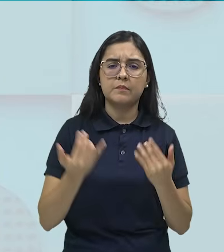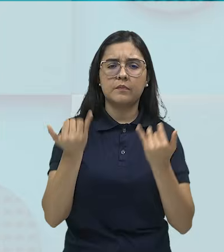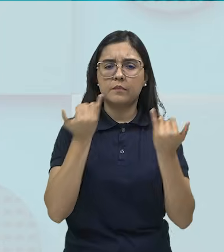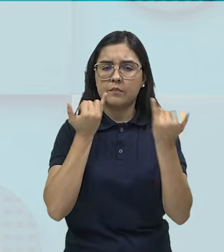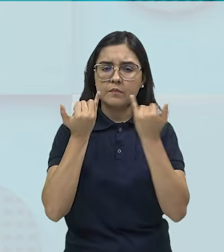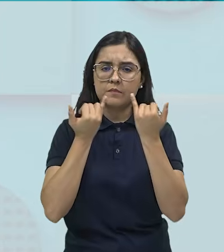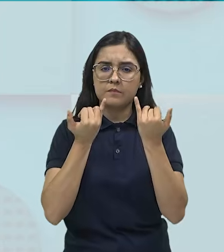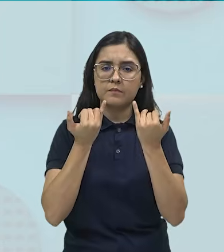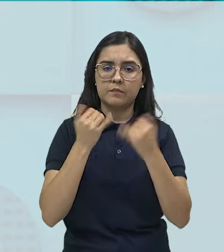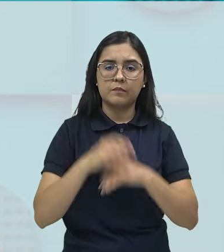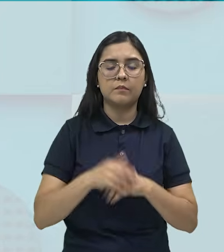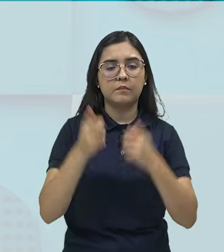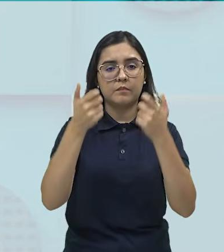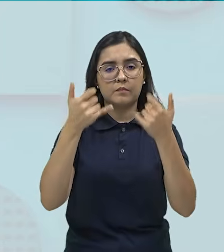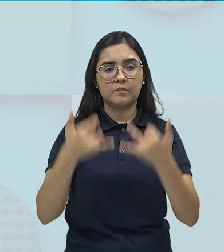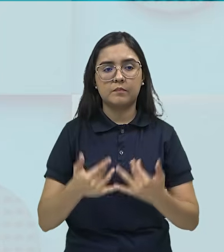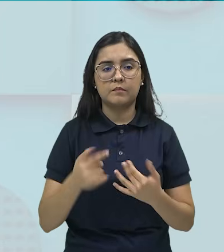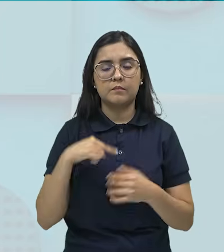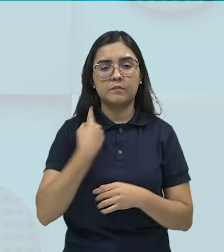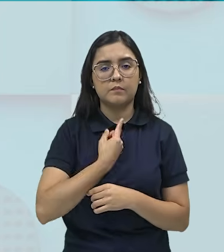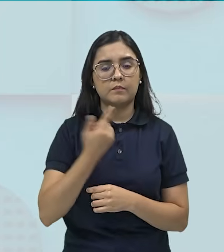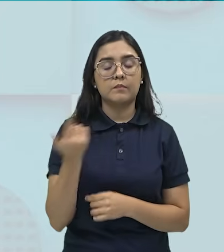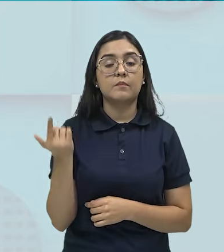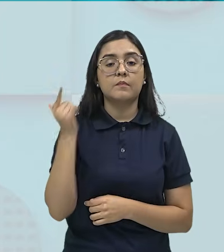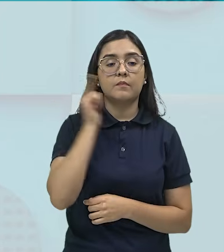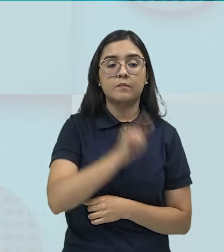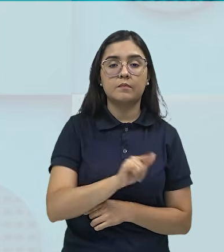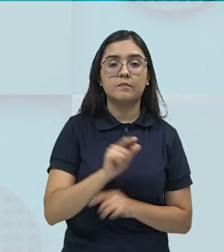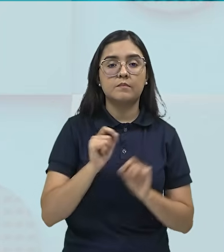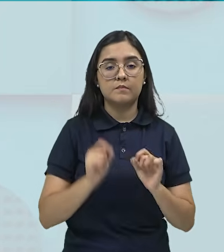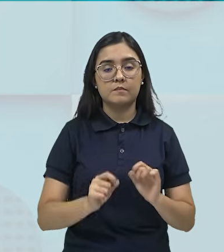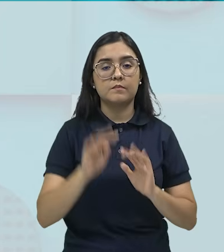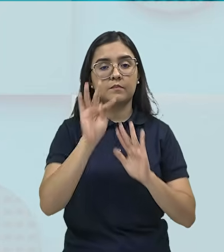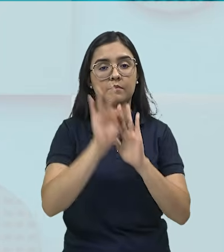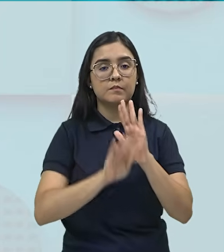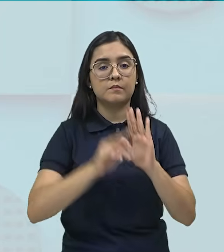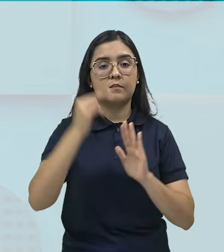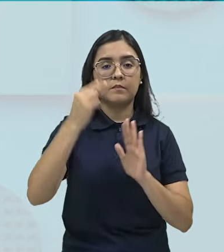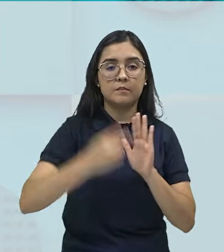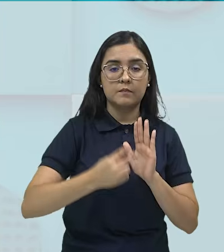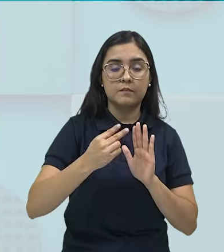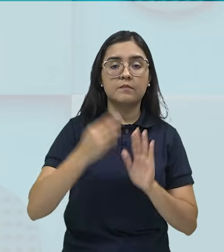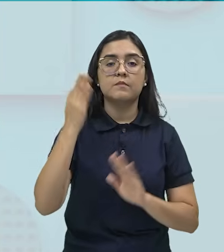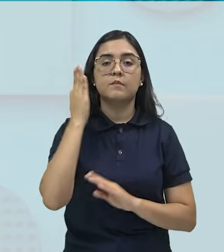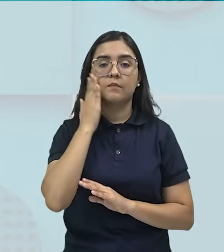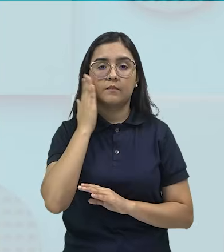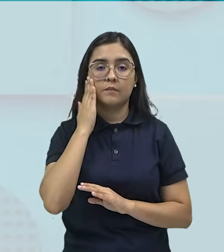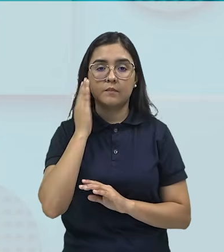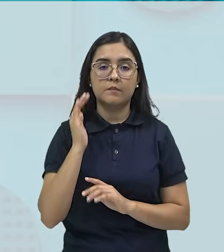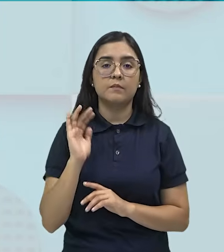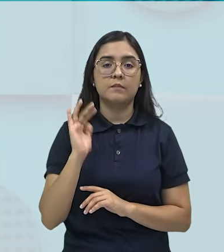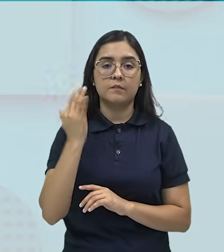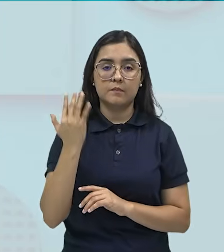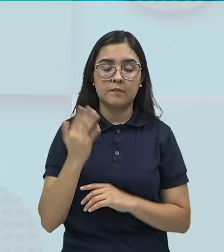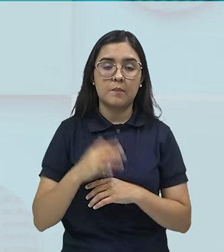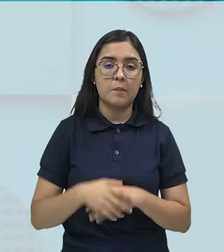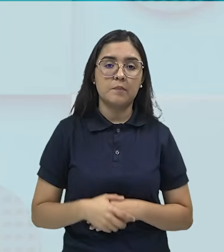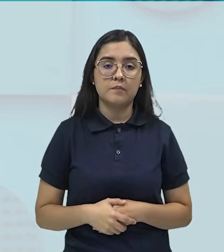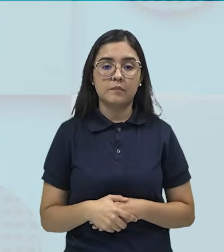bem esclarecidas, nós conseguimos, né, ler o texto, a notícia e saber o fato que